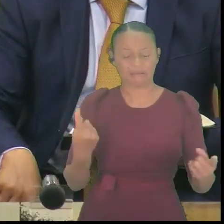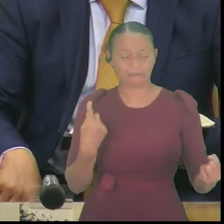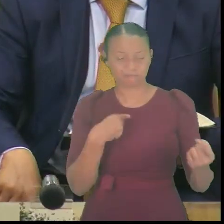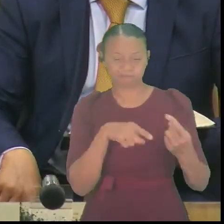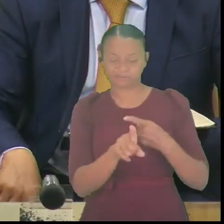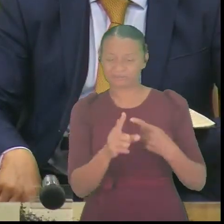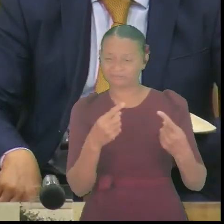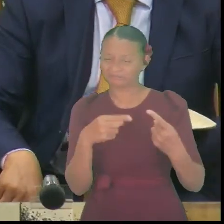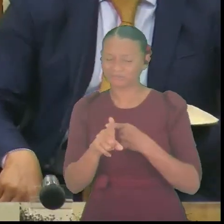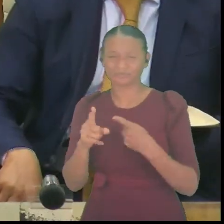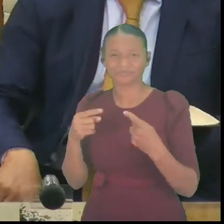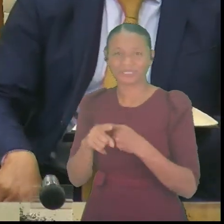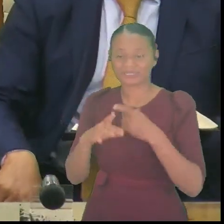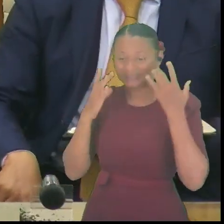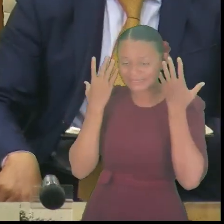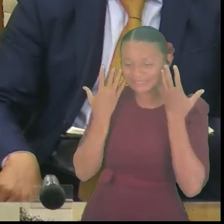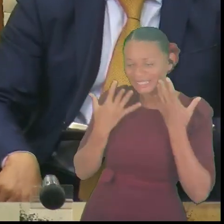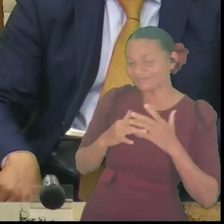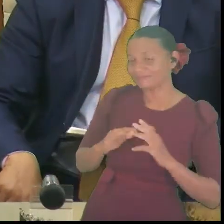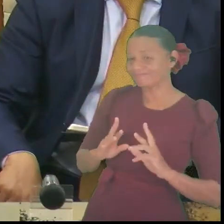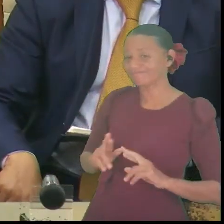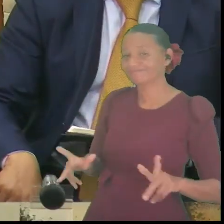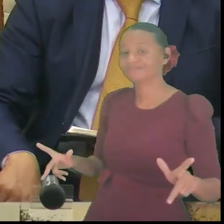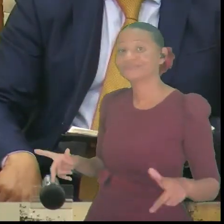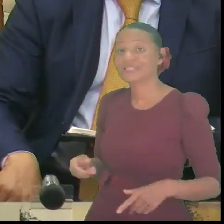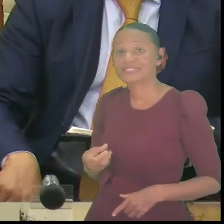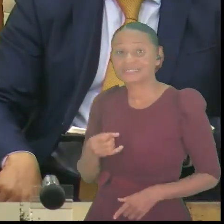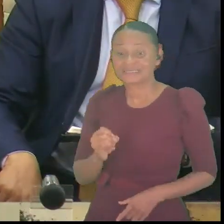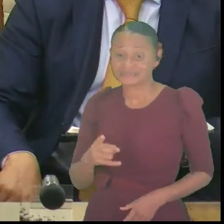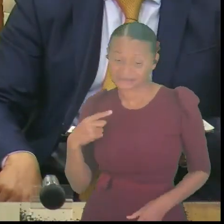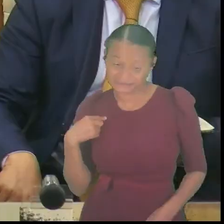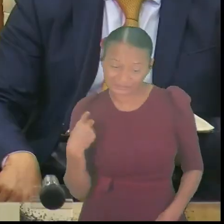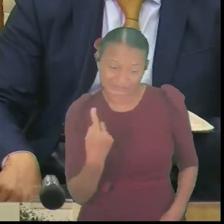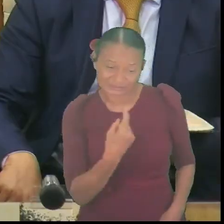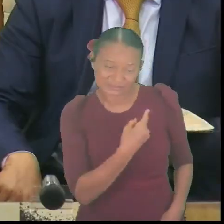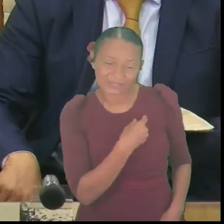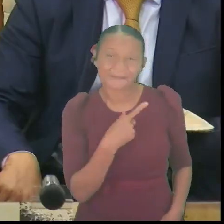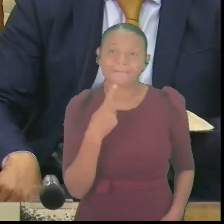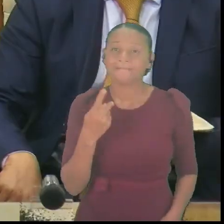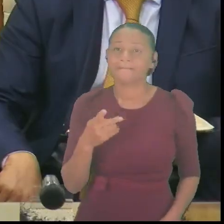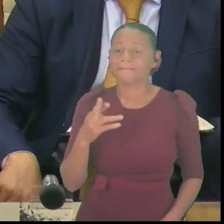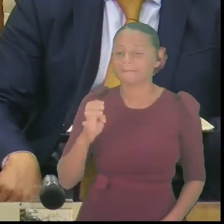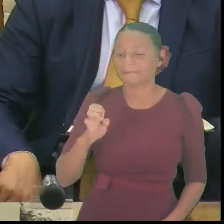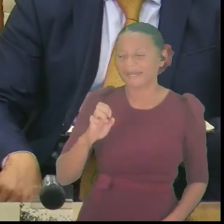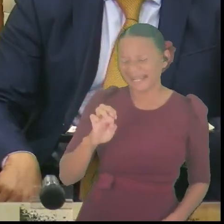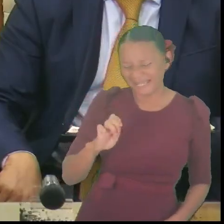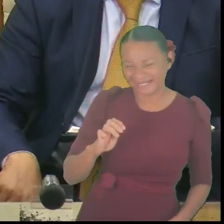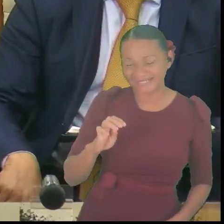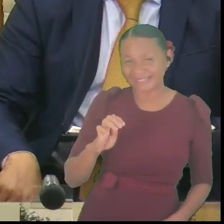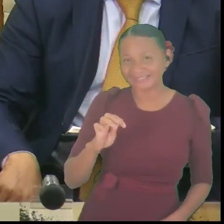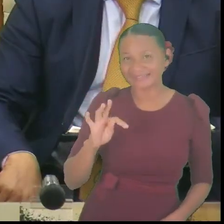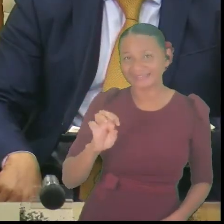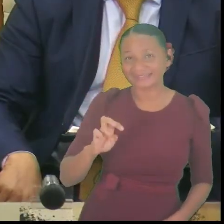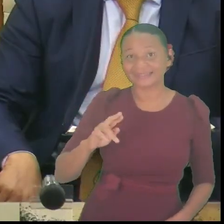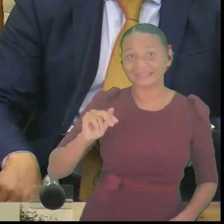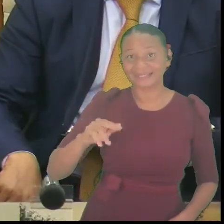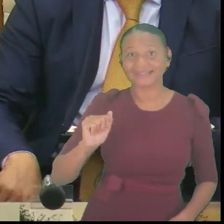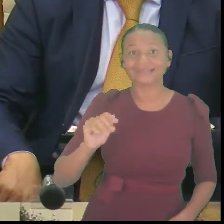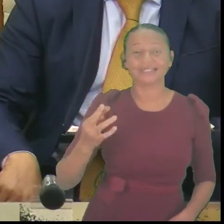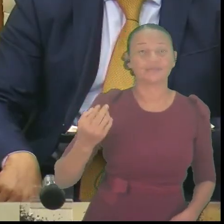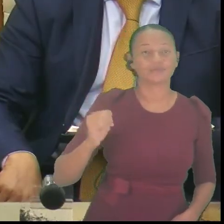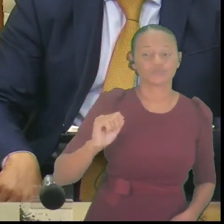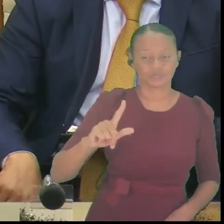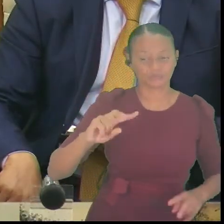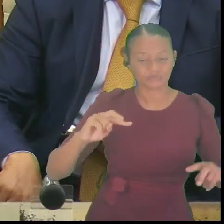do natural, de maneira não natural, se nós vivermos o preternatural que a Bíblia orienta para nós,